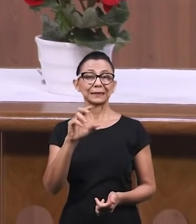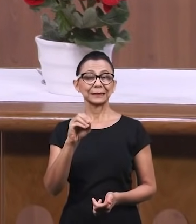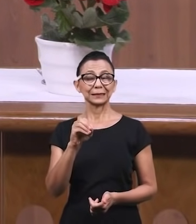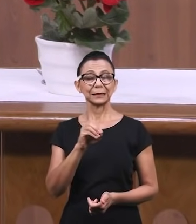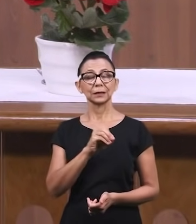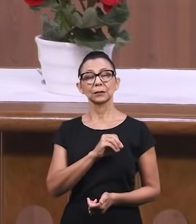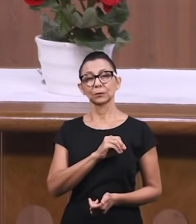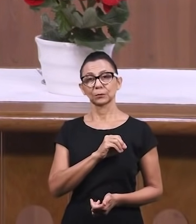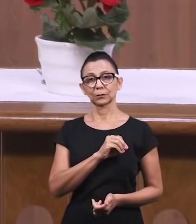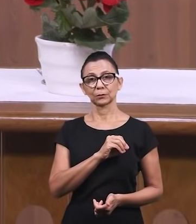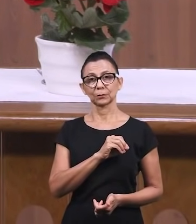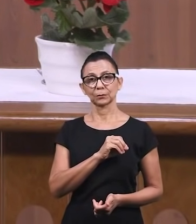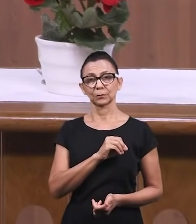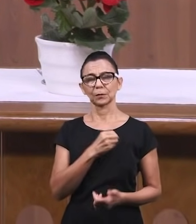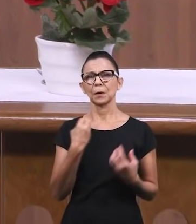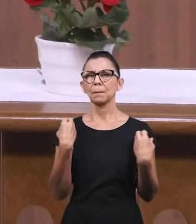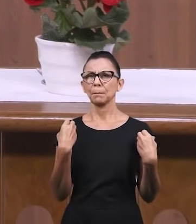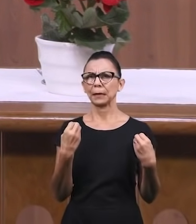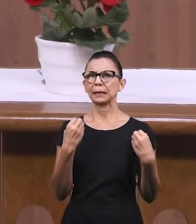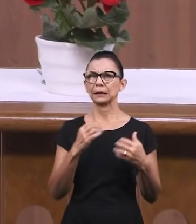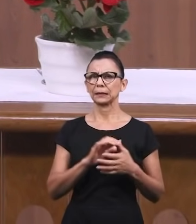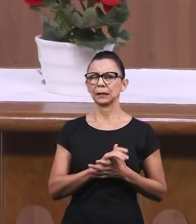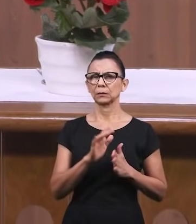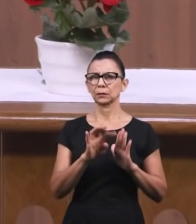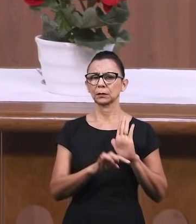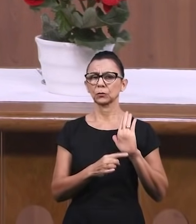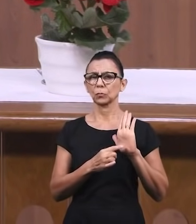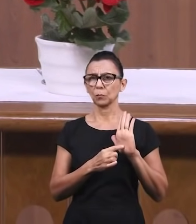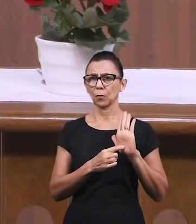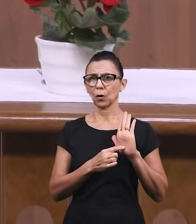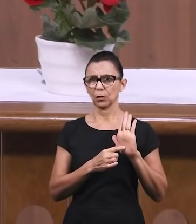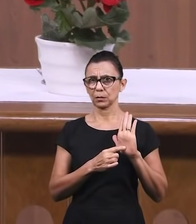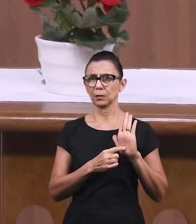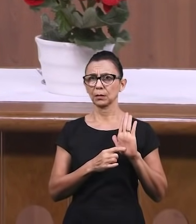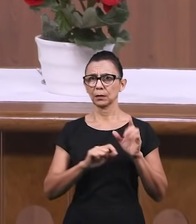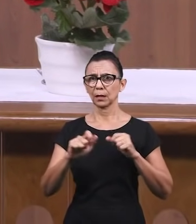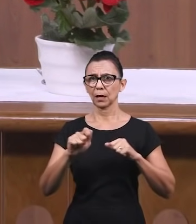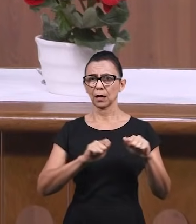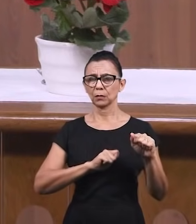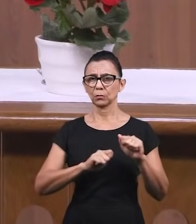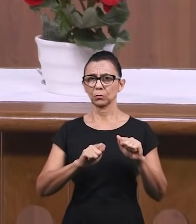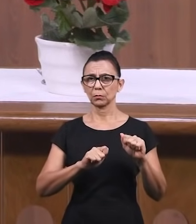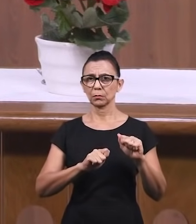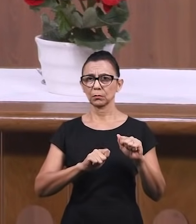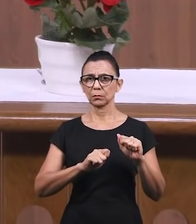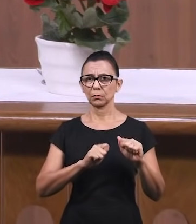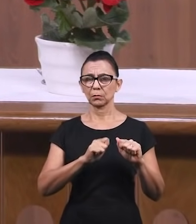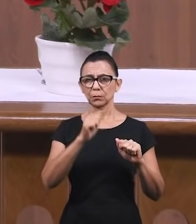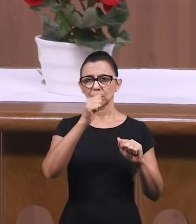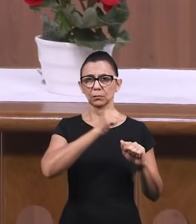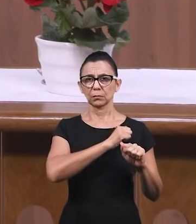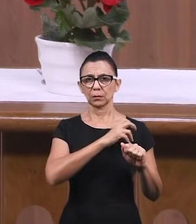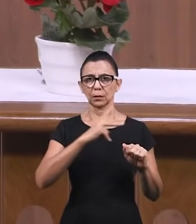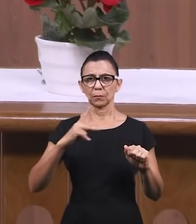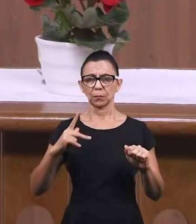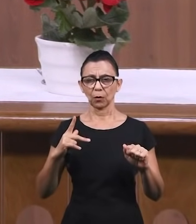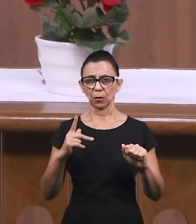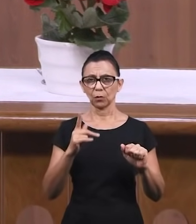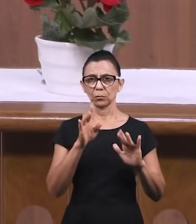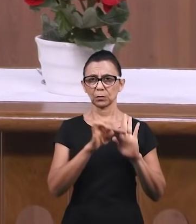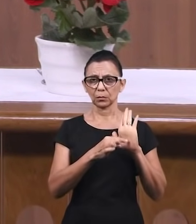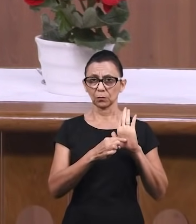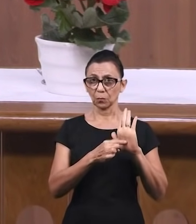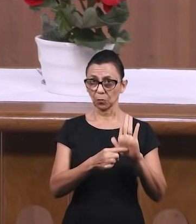Ananias iria orar por ele, diz o texto aqui no livro de Atos dos Apóstolos,